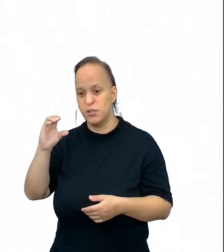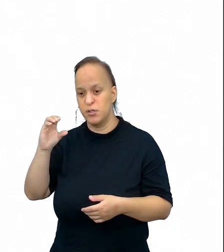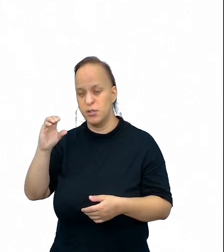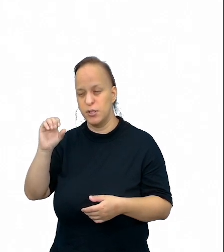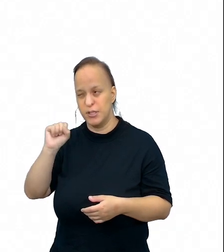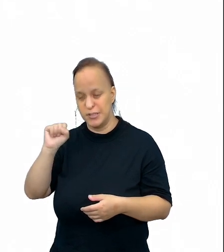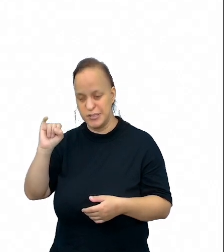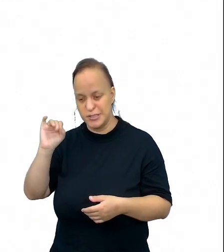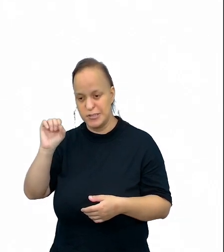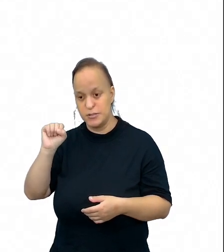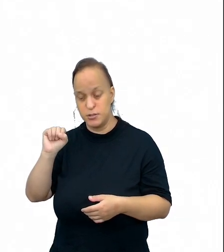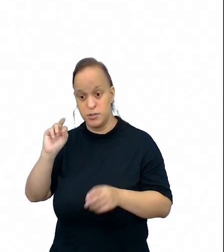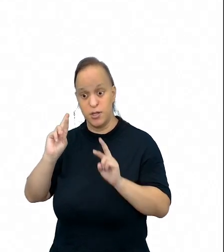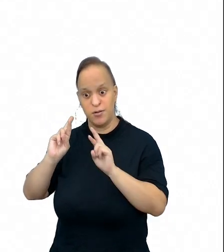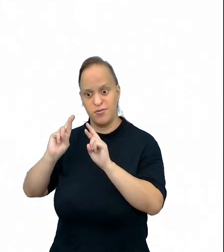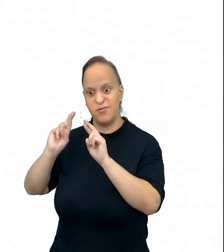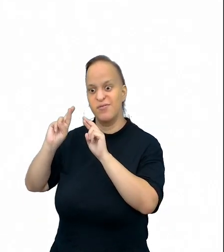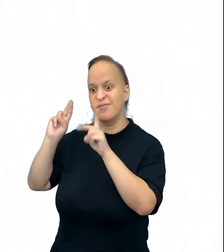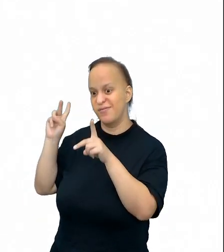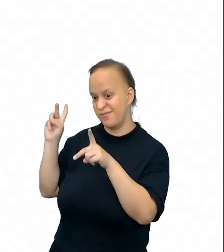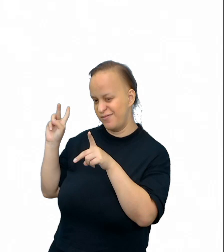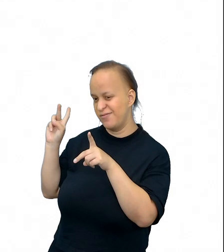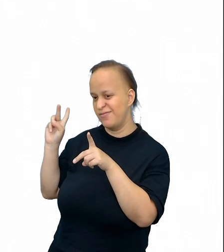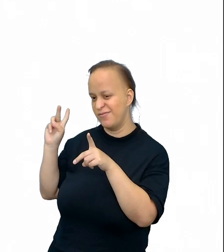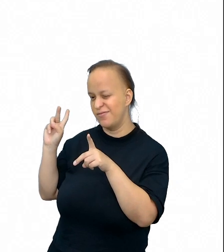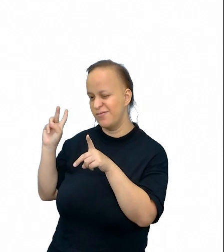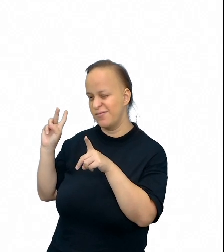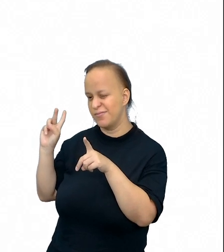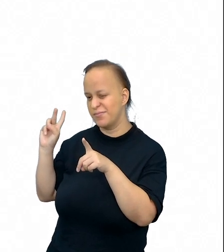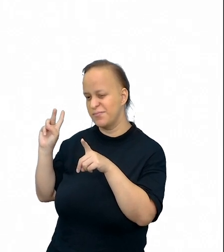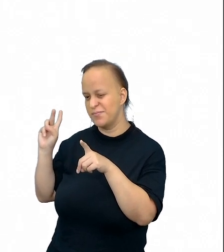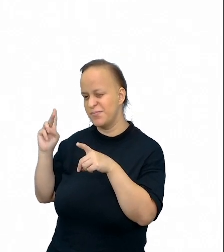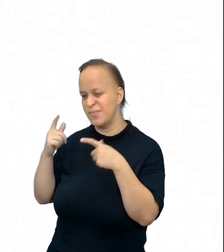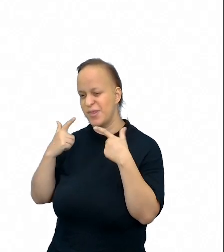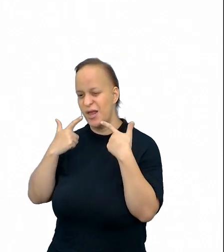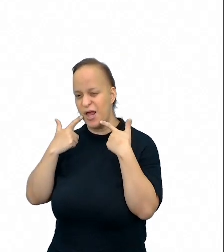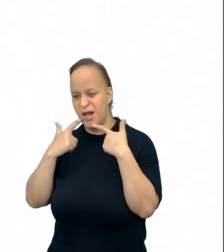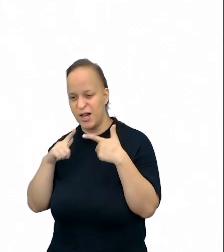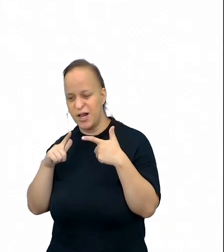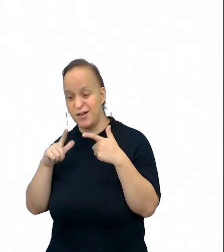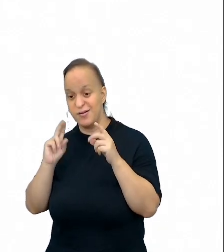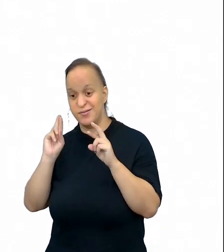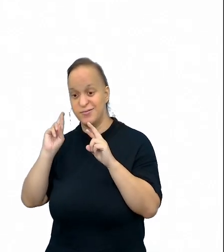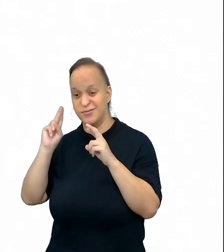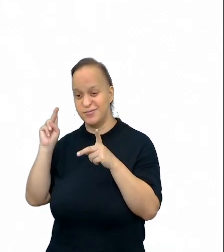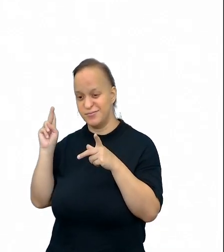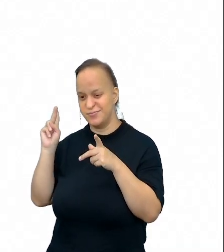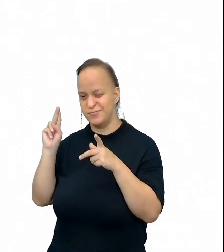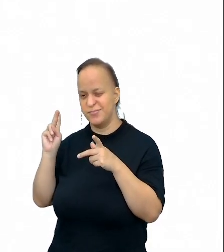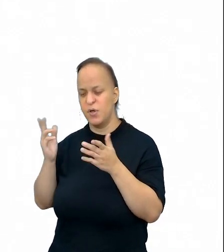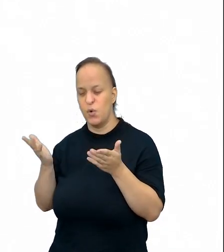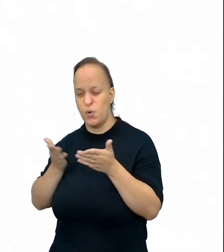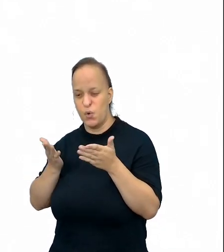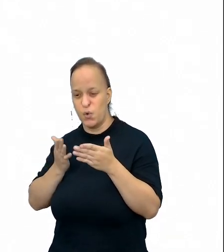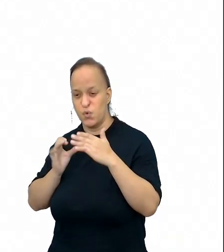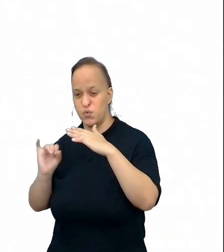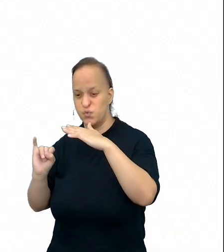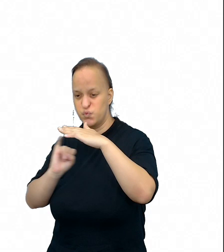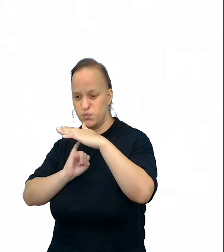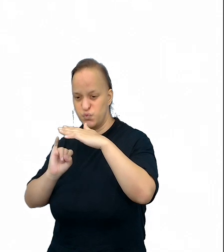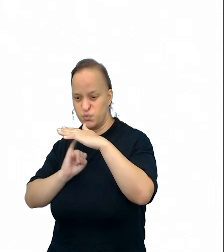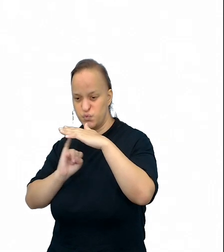personagens têm uma outra forma de linguagem, né? Hoje pode estar muito mais voltada à informalidade, se